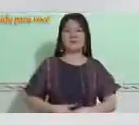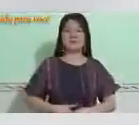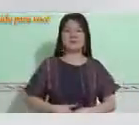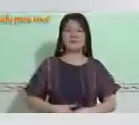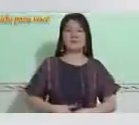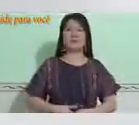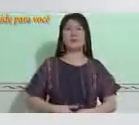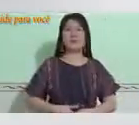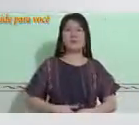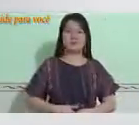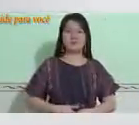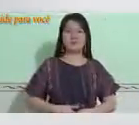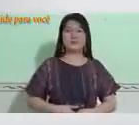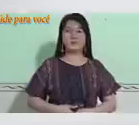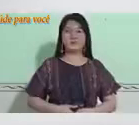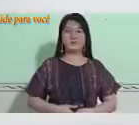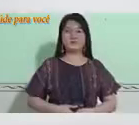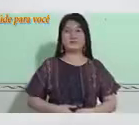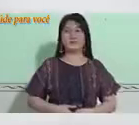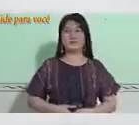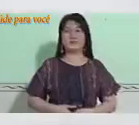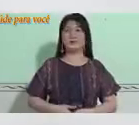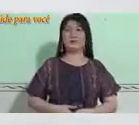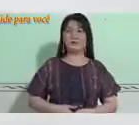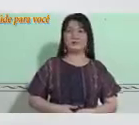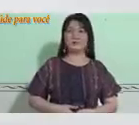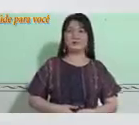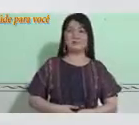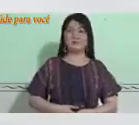que o minoxidil tem uma ação vasodilatadora.